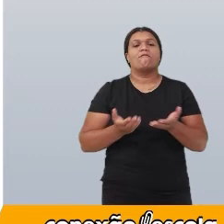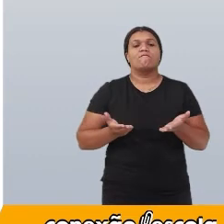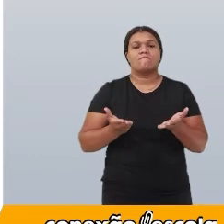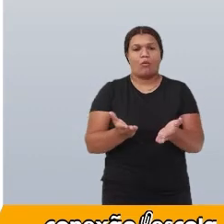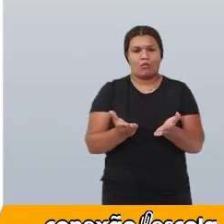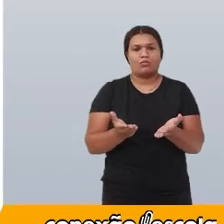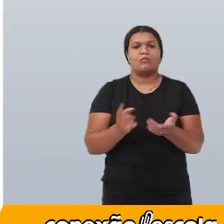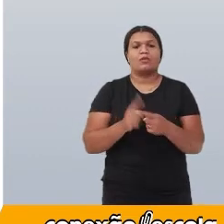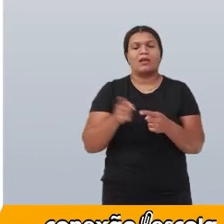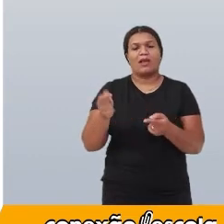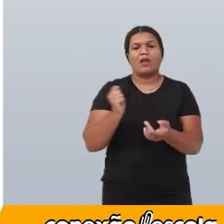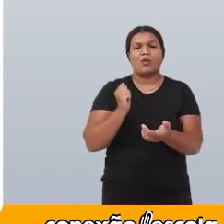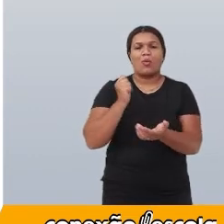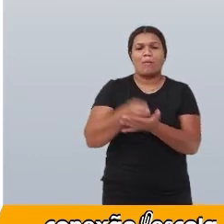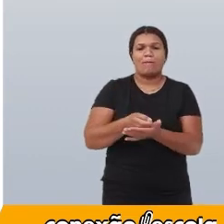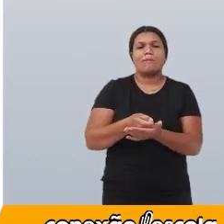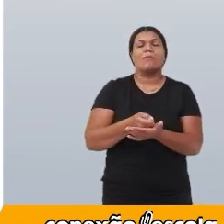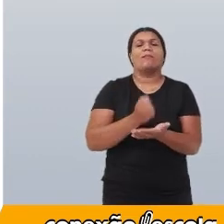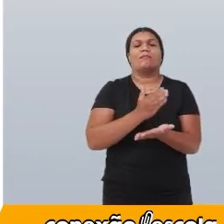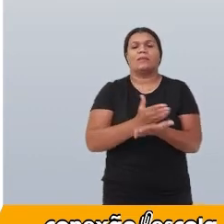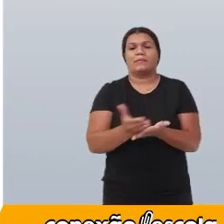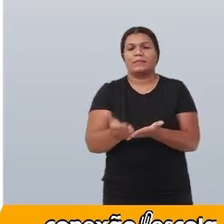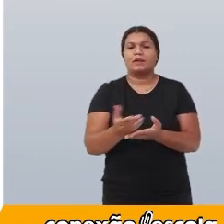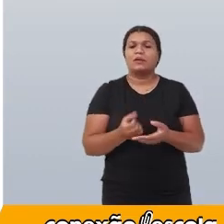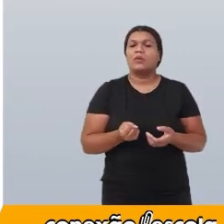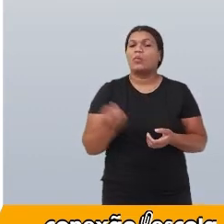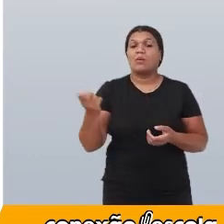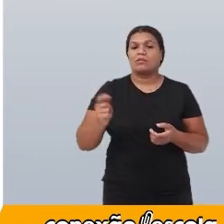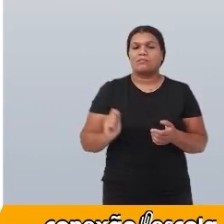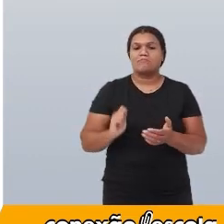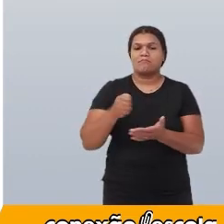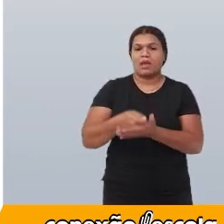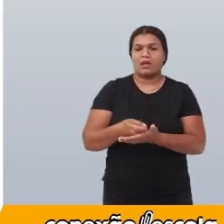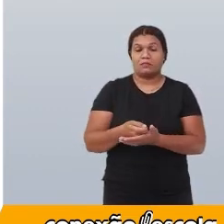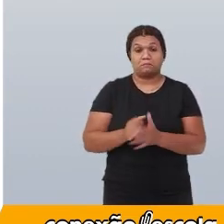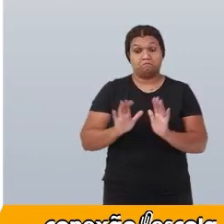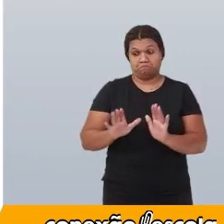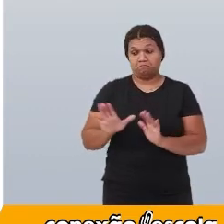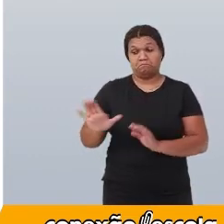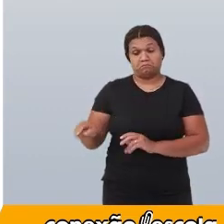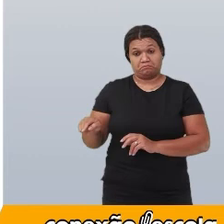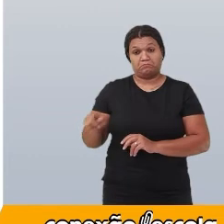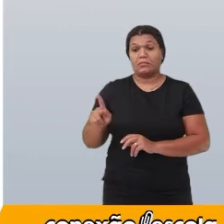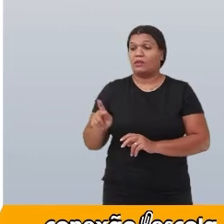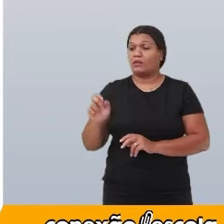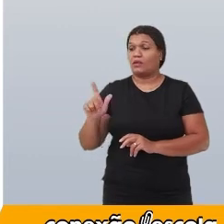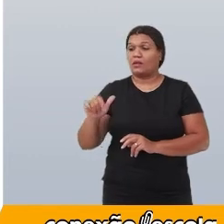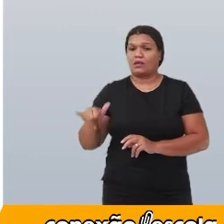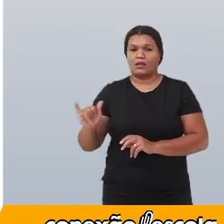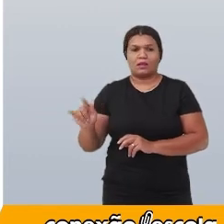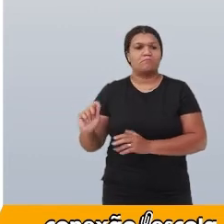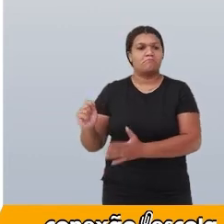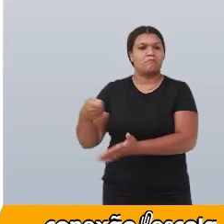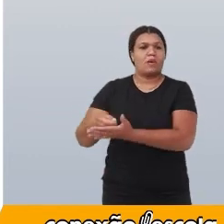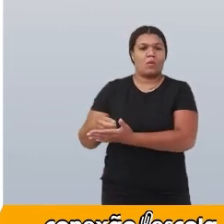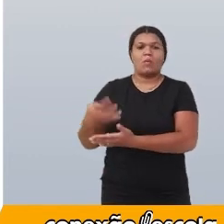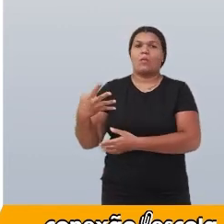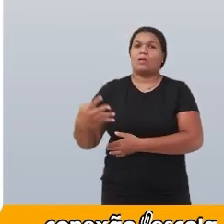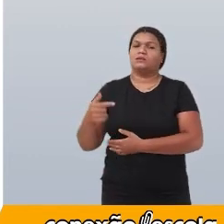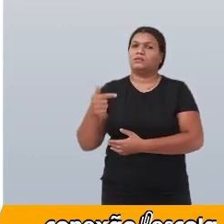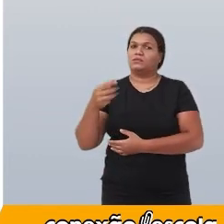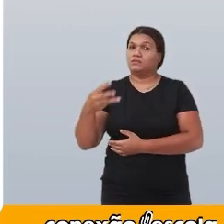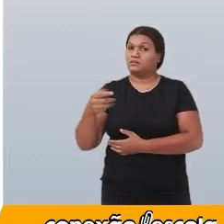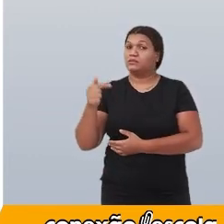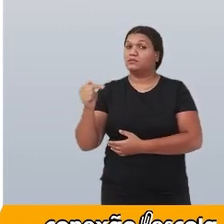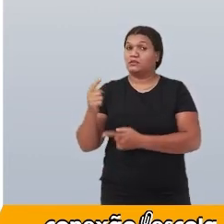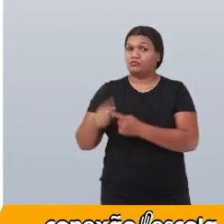a prazo. Então, eu já sei que o valor que a Kelly pagou foi 437, pois